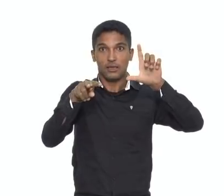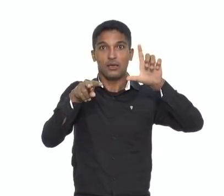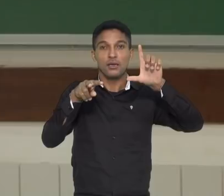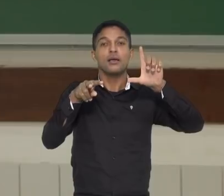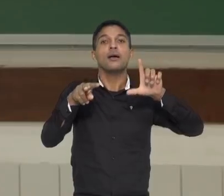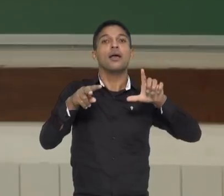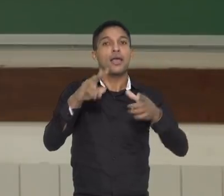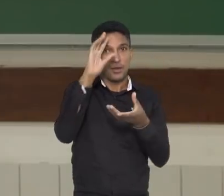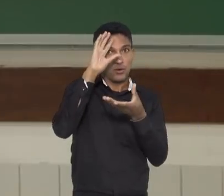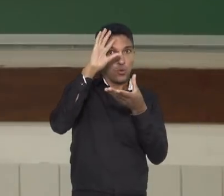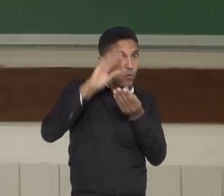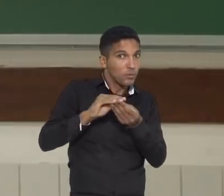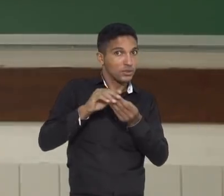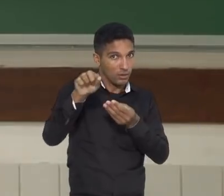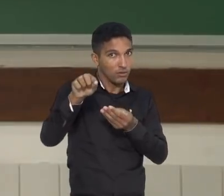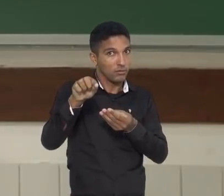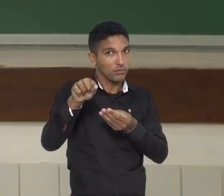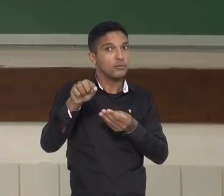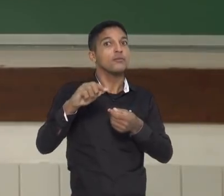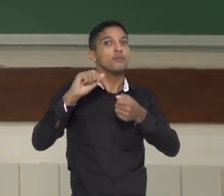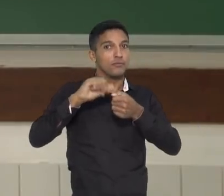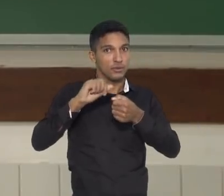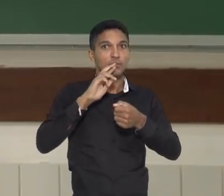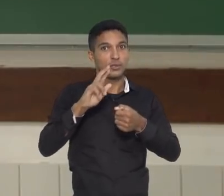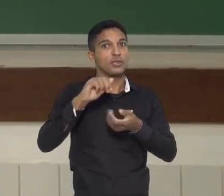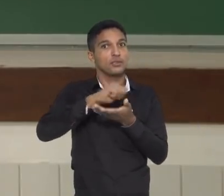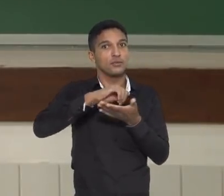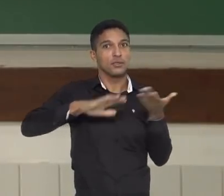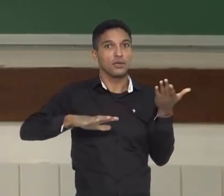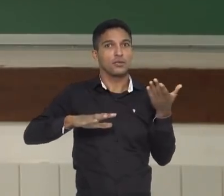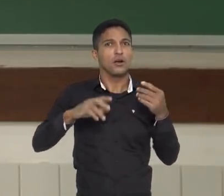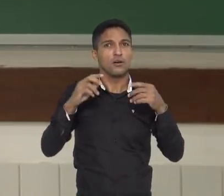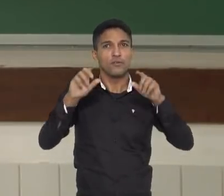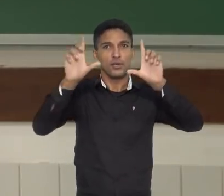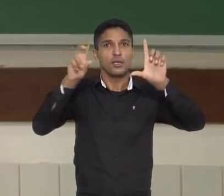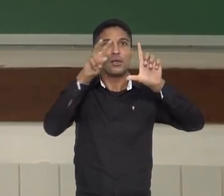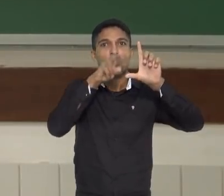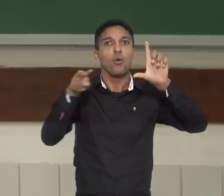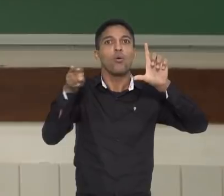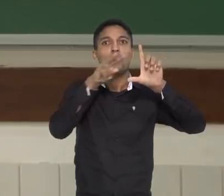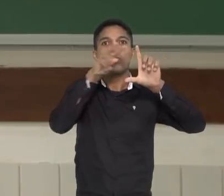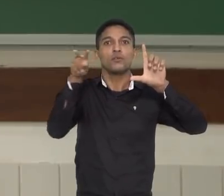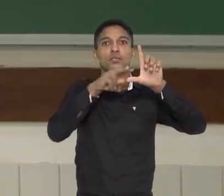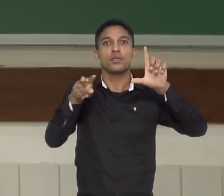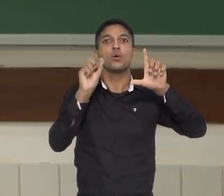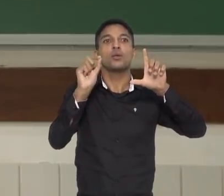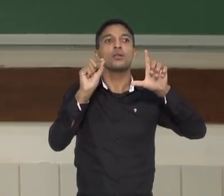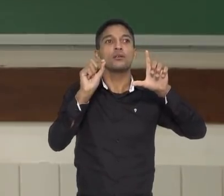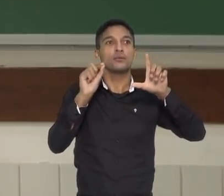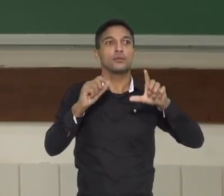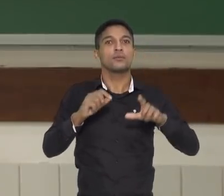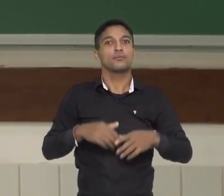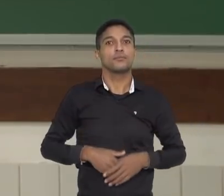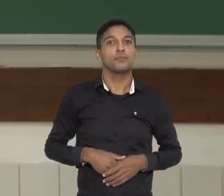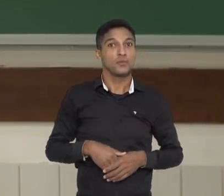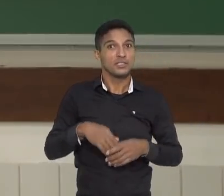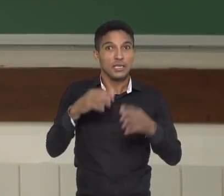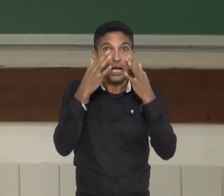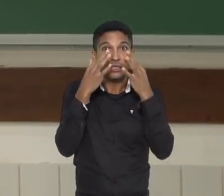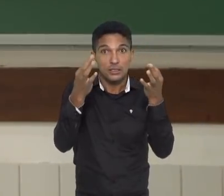nossas atividades. Então, observe aqui o que é pedido, leia com atenção